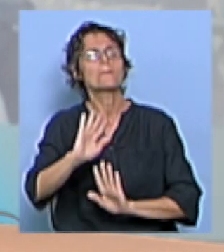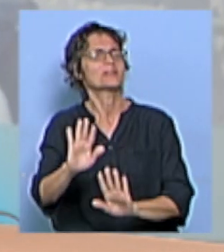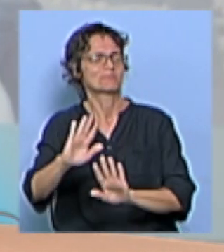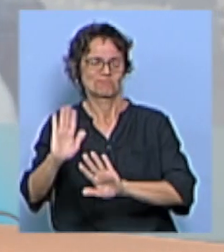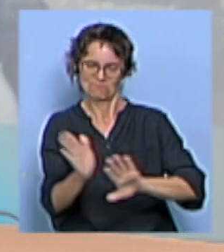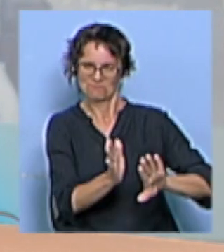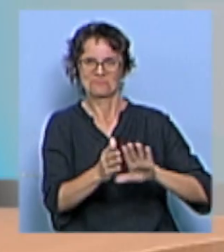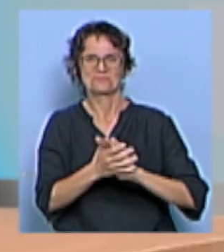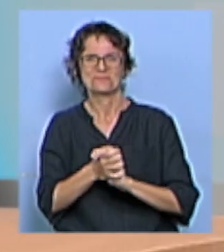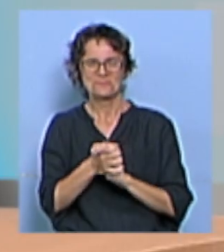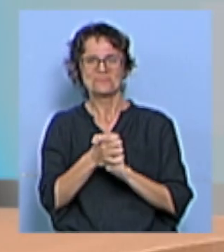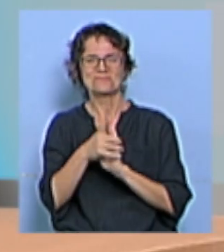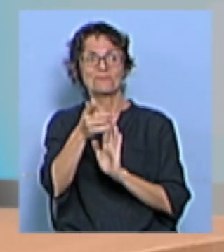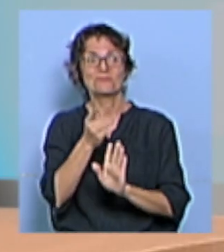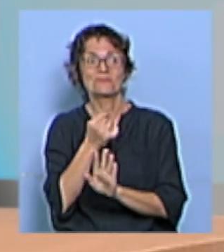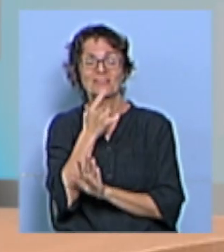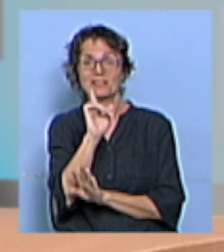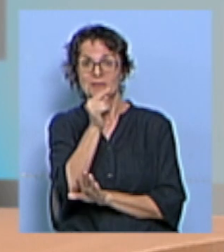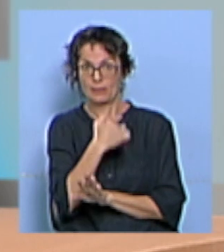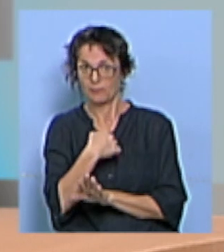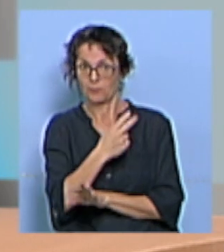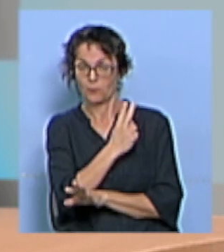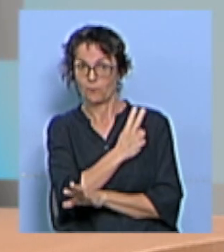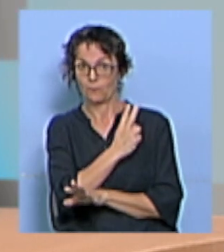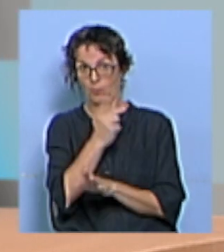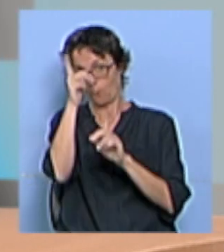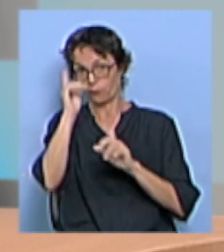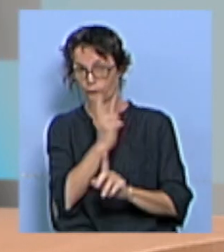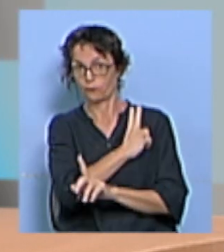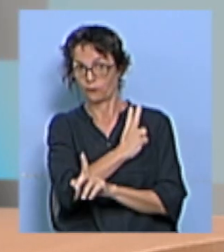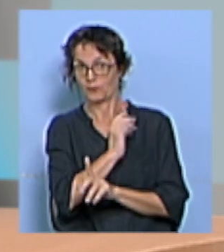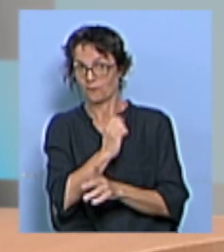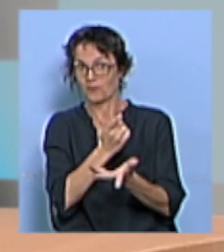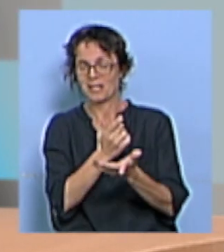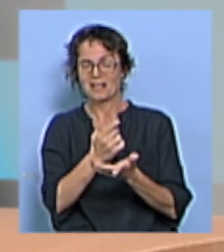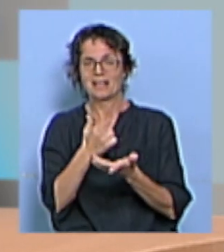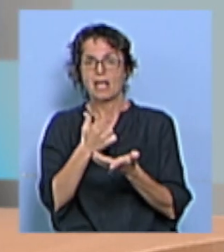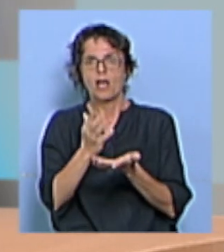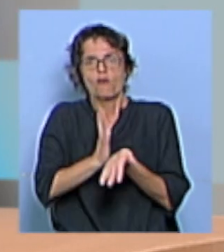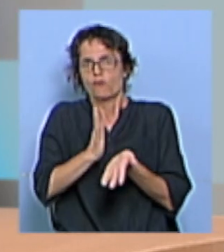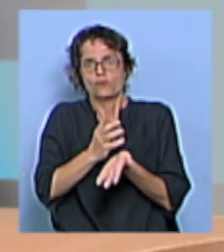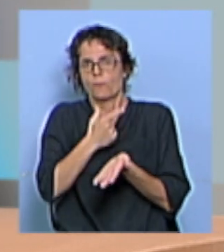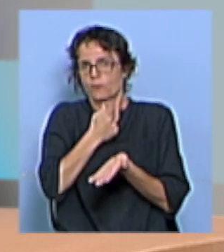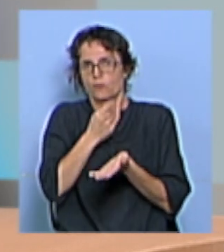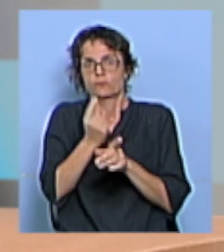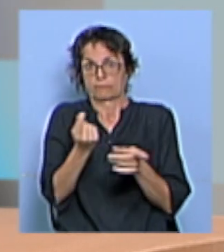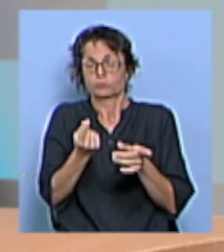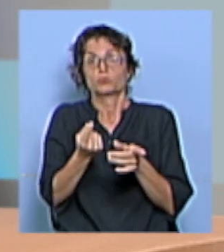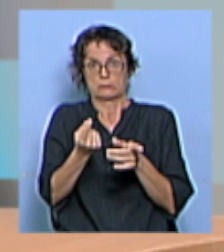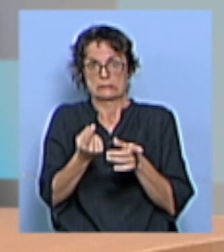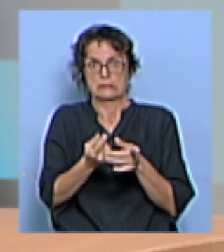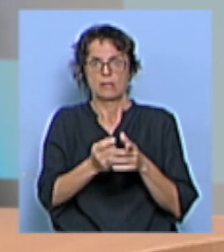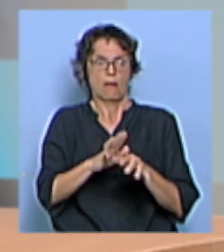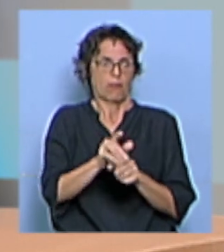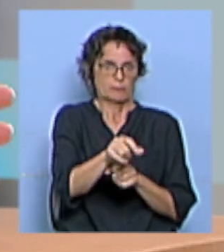Olha, eu como professor na universidade, agora só mesmo agosto. Porque com pandemias ou sem pandemias... Há trabalhos até ao